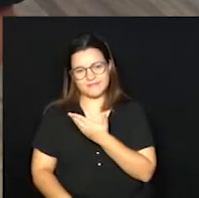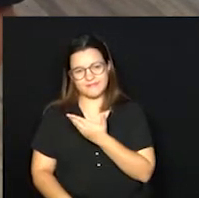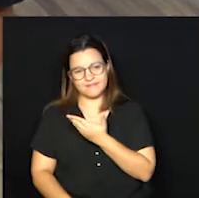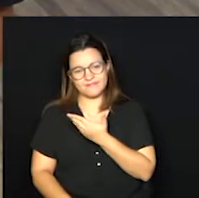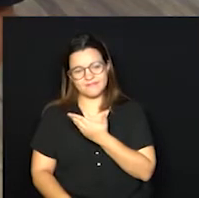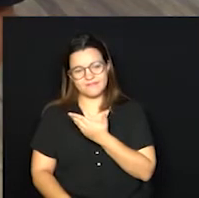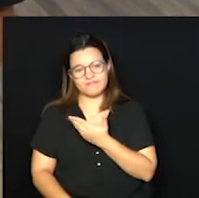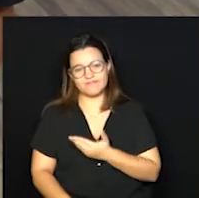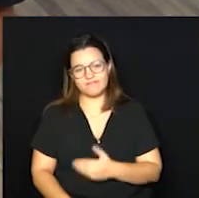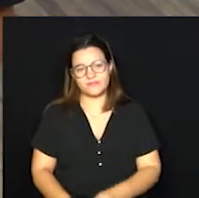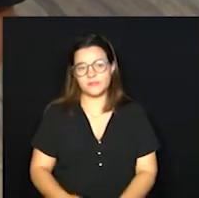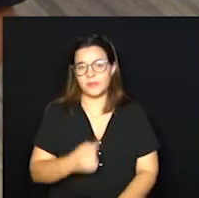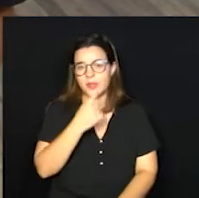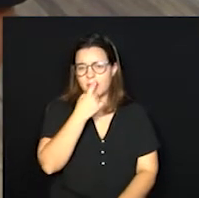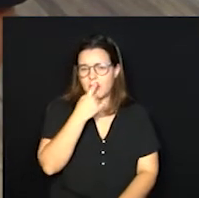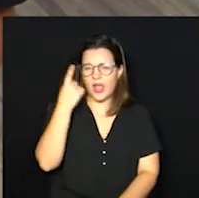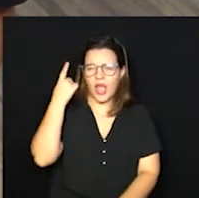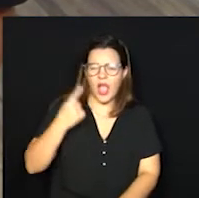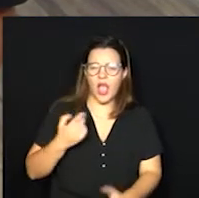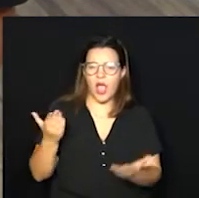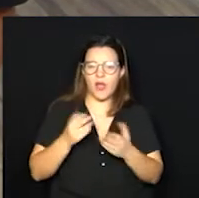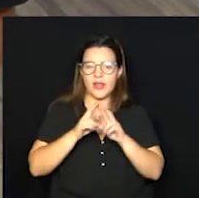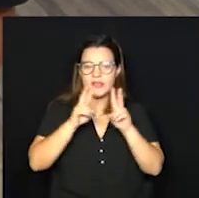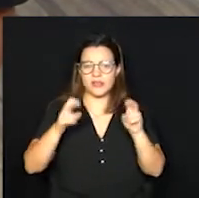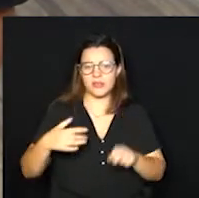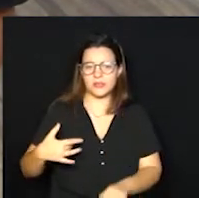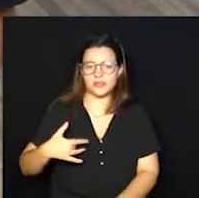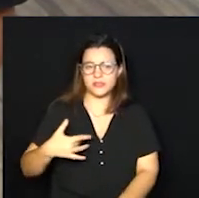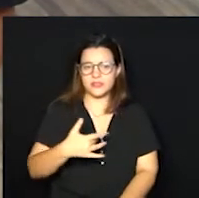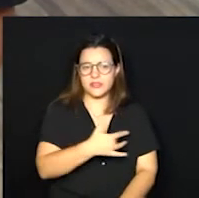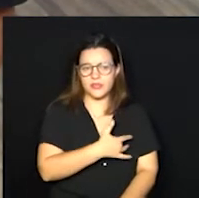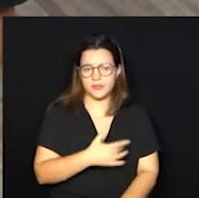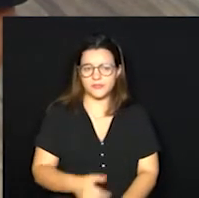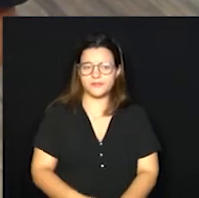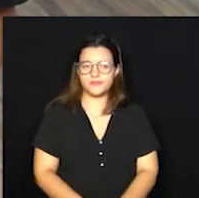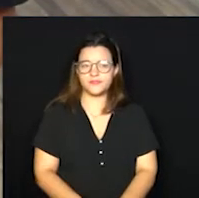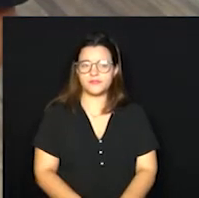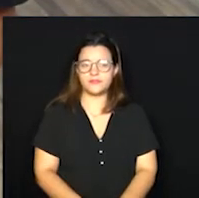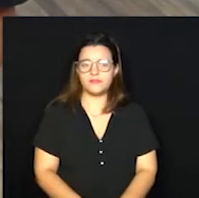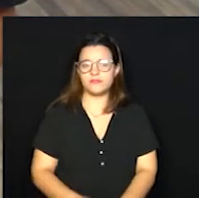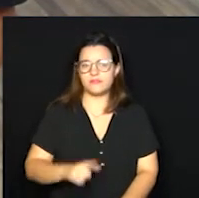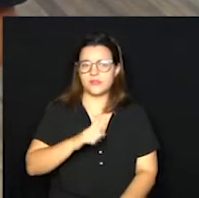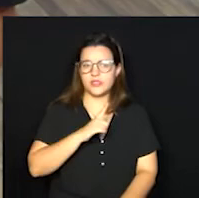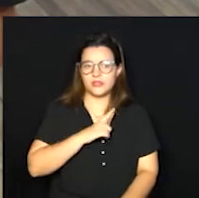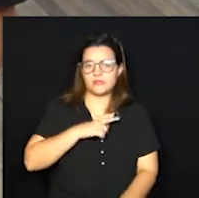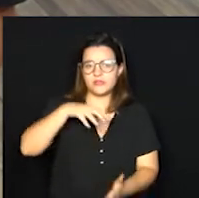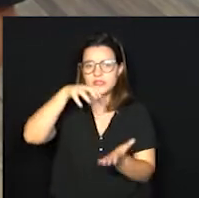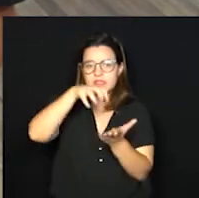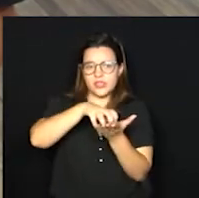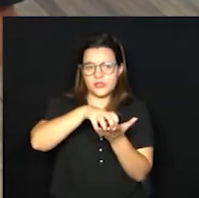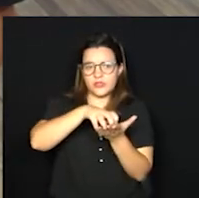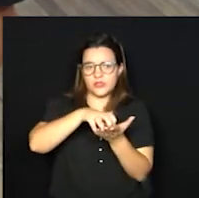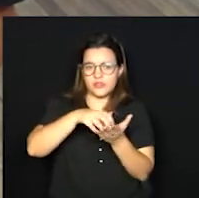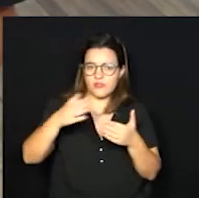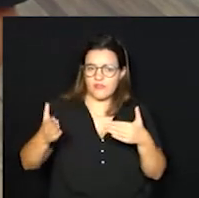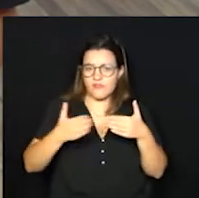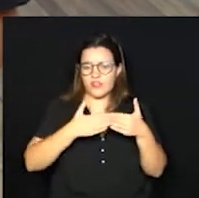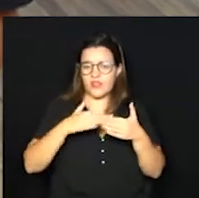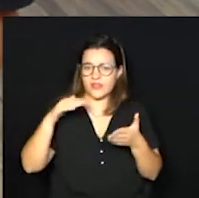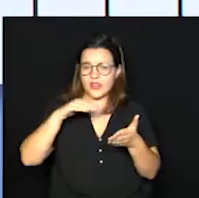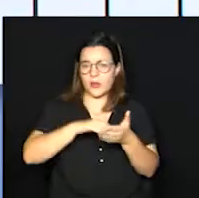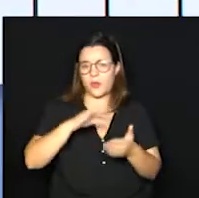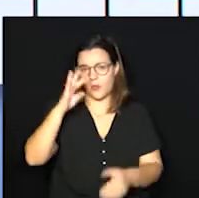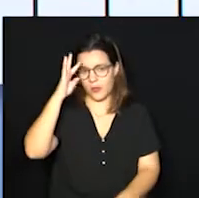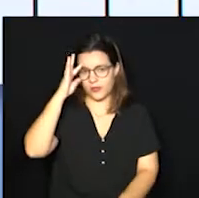cepat.campinas.sp.gov.br. Mina Abreu, vamos falar um pouquinho sobre saúde agora, porque tem um centro que está fechado até quarta-feira, né?